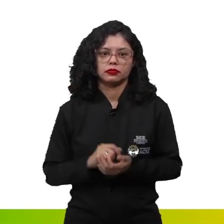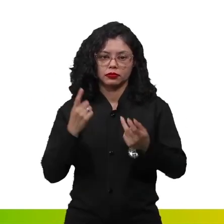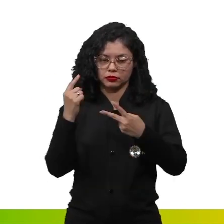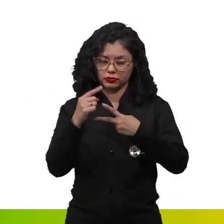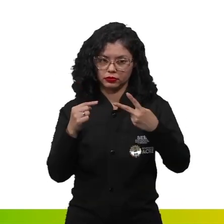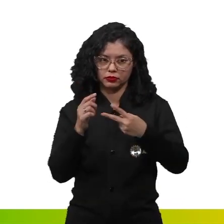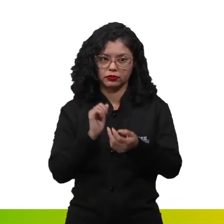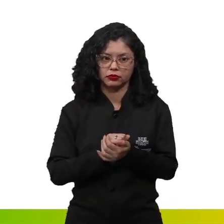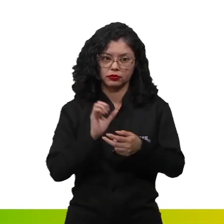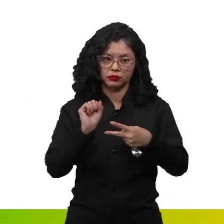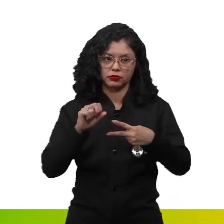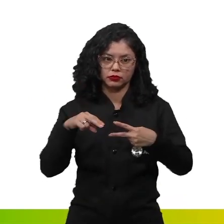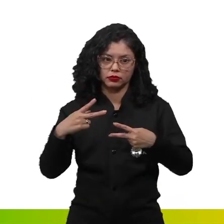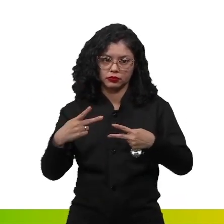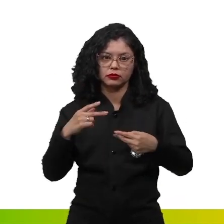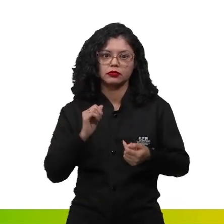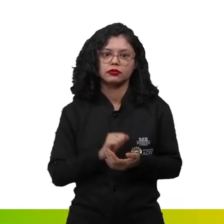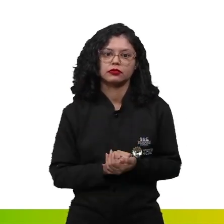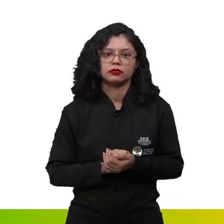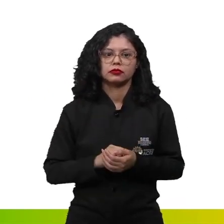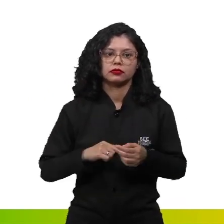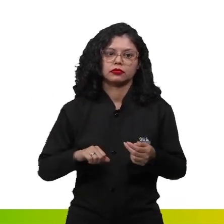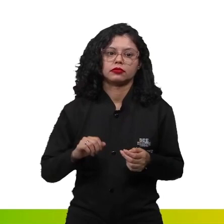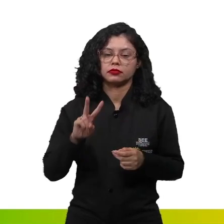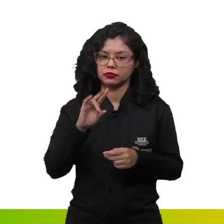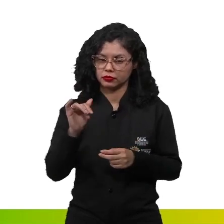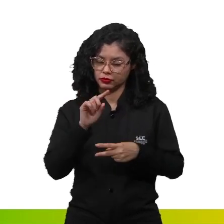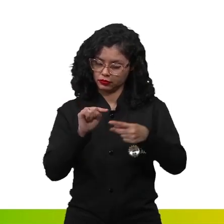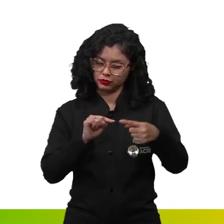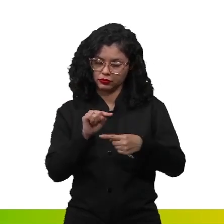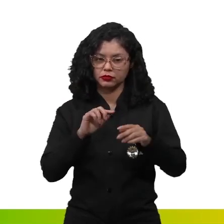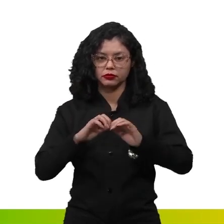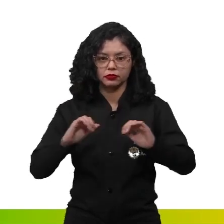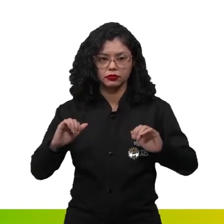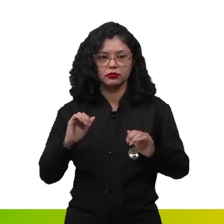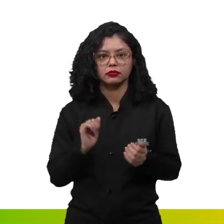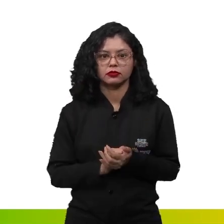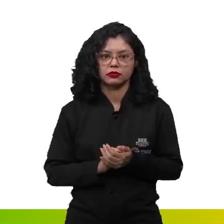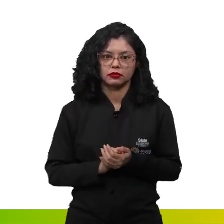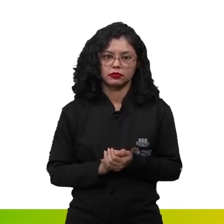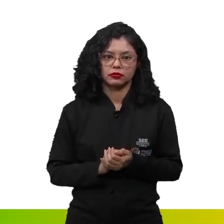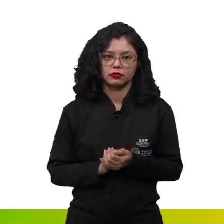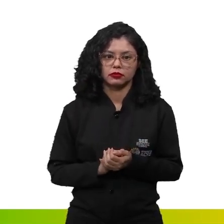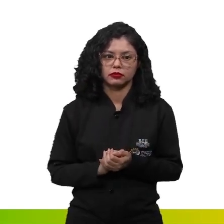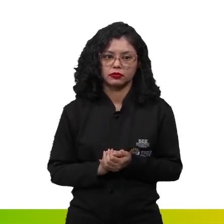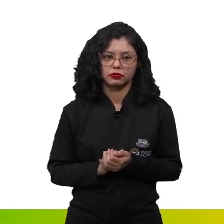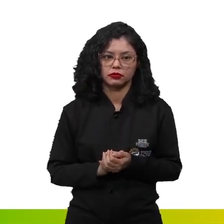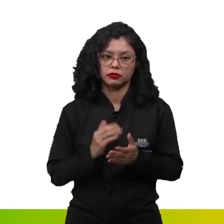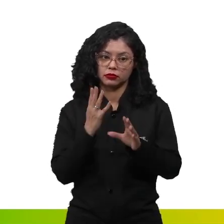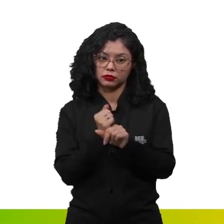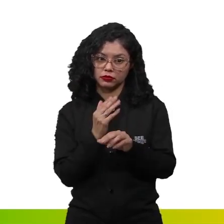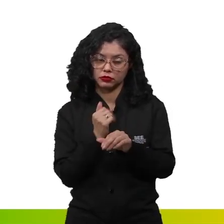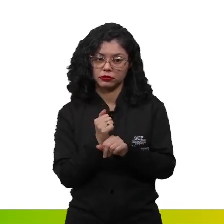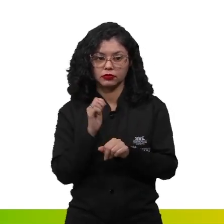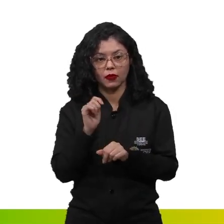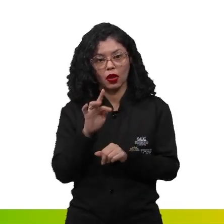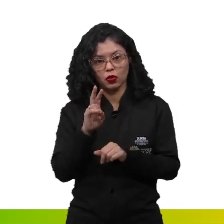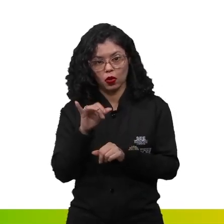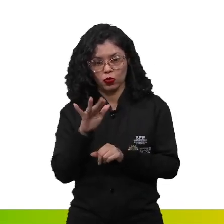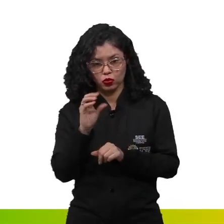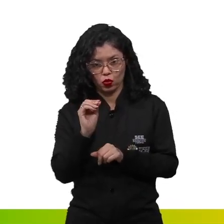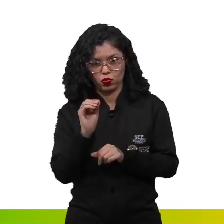em 2. Sistema nervoso periférico, que vai se dividir também em sistema nervoso somático e